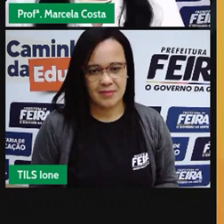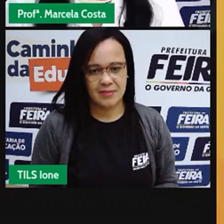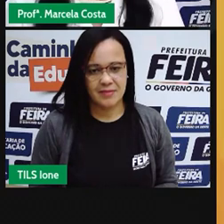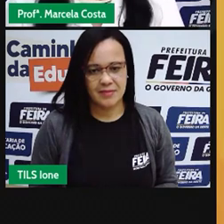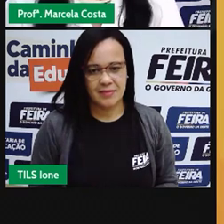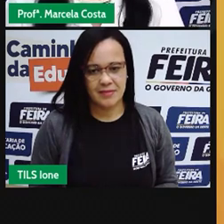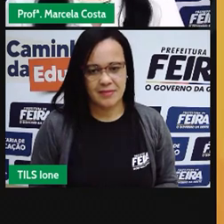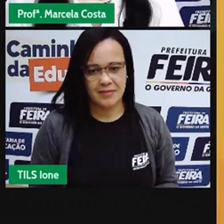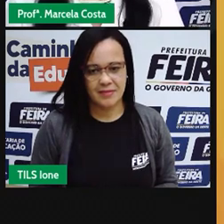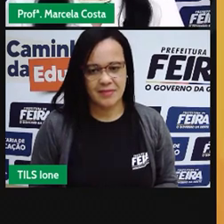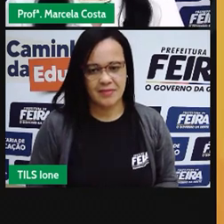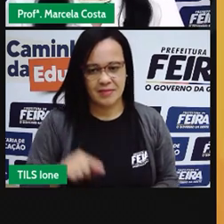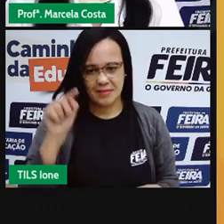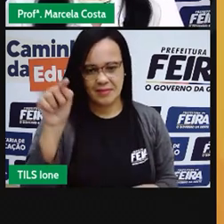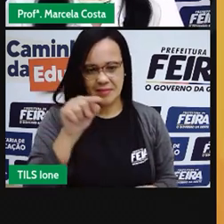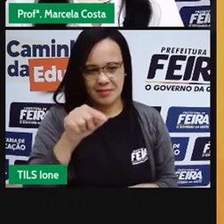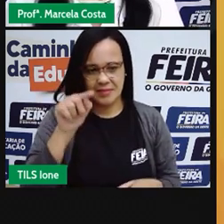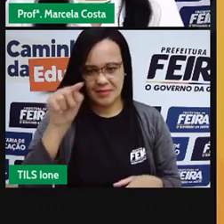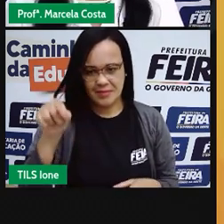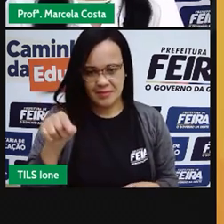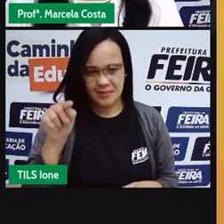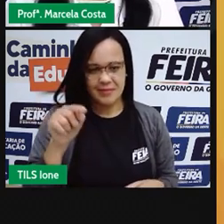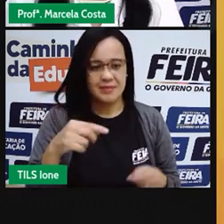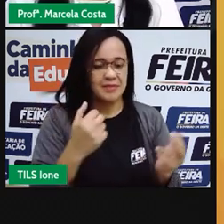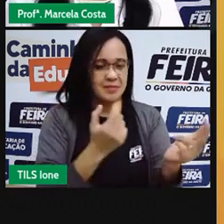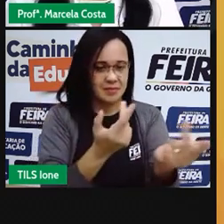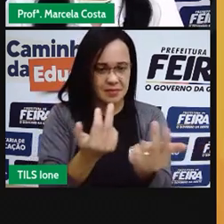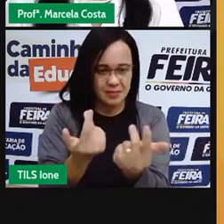Ela tem forma triangular também.